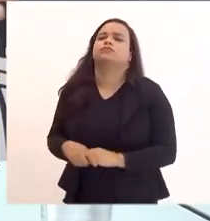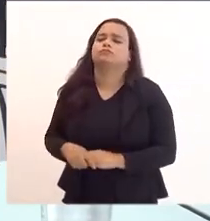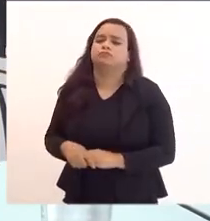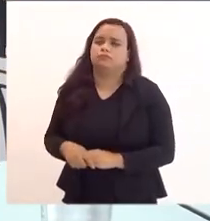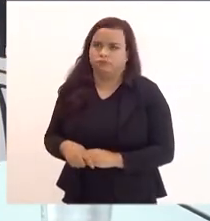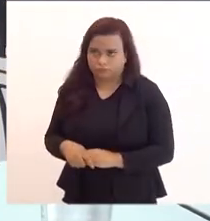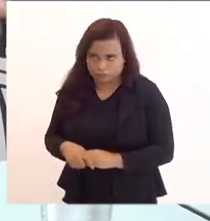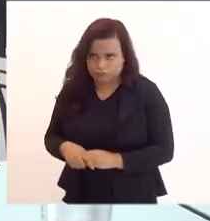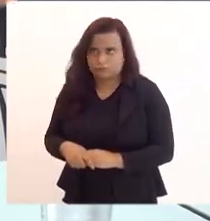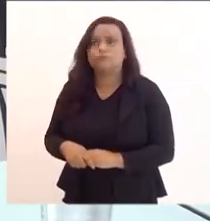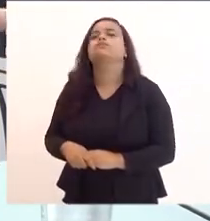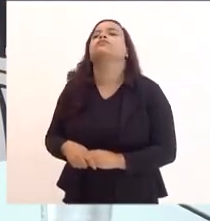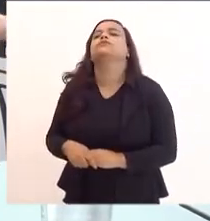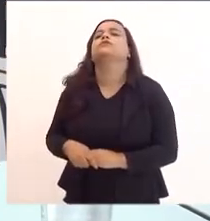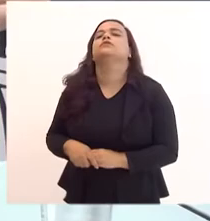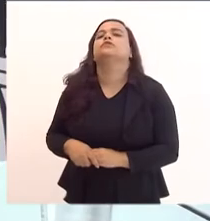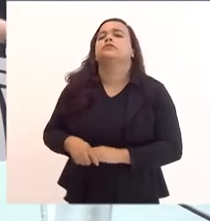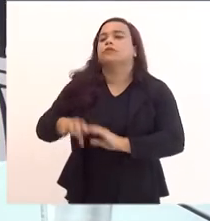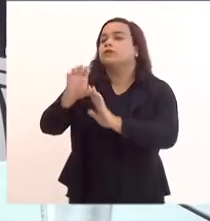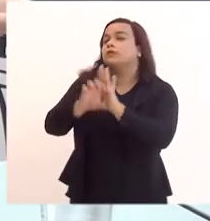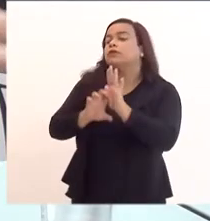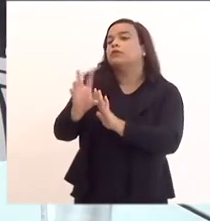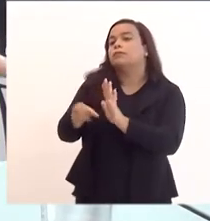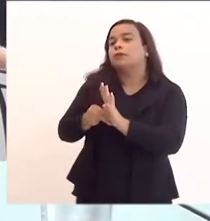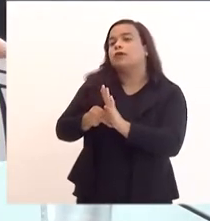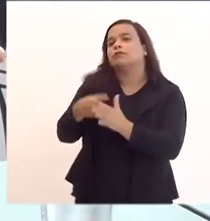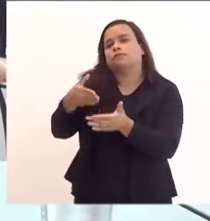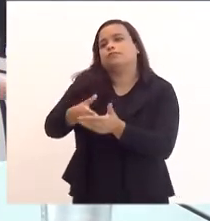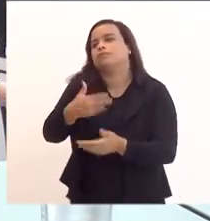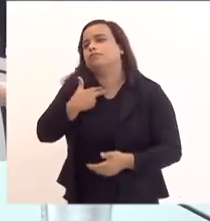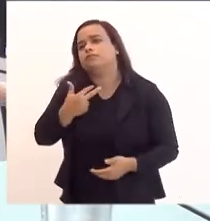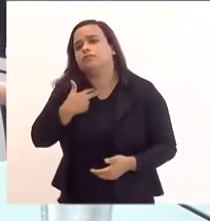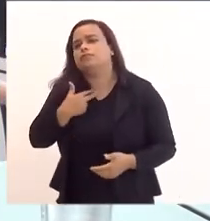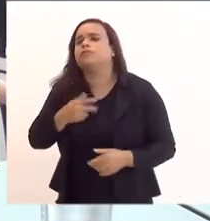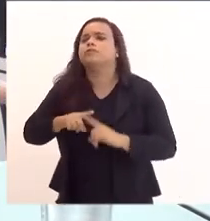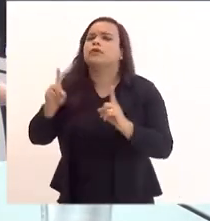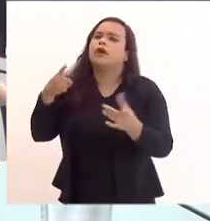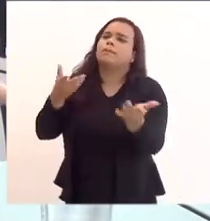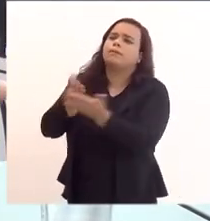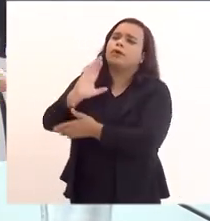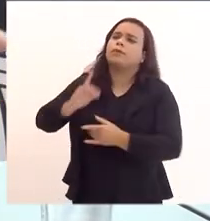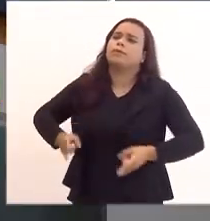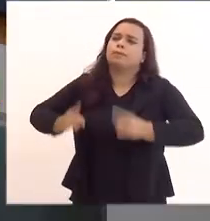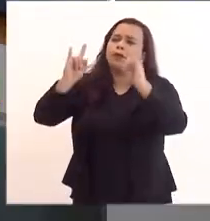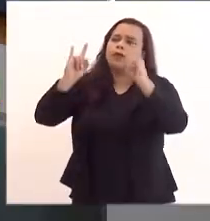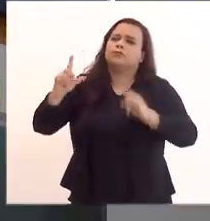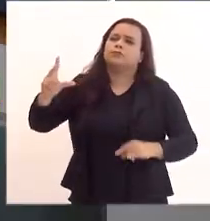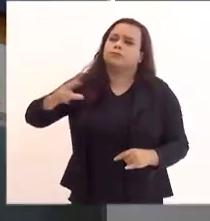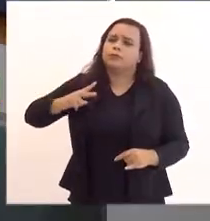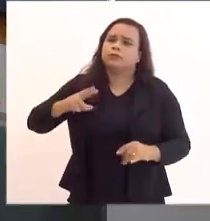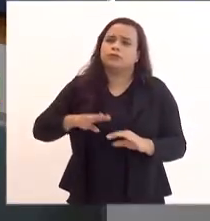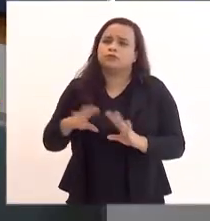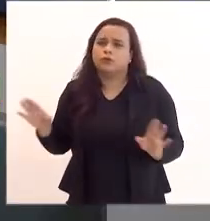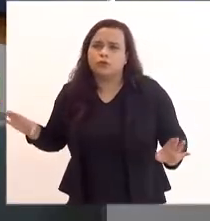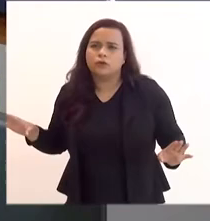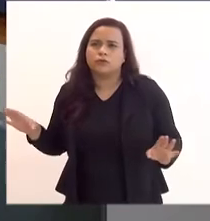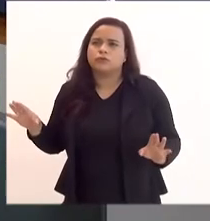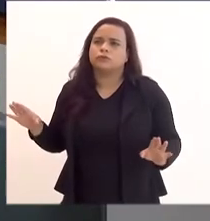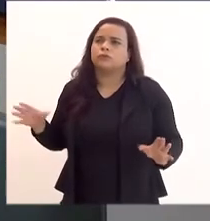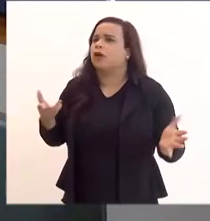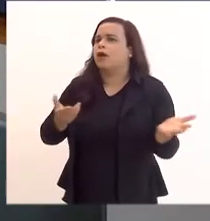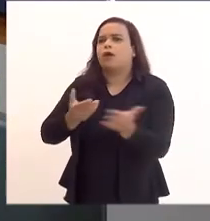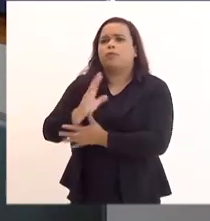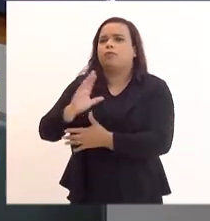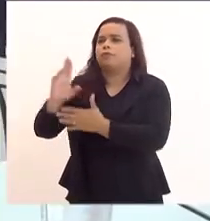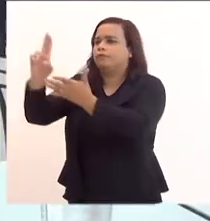Se não, pô, não há emenda minha que vai impedir... Mas foi aprovado só prédio privado? Está aprovado como veio. Como veio.